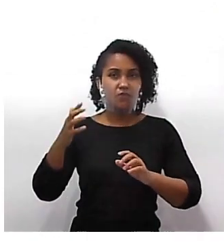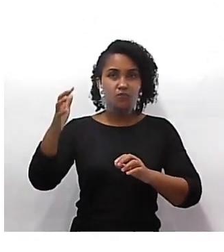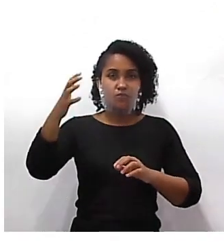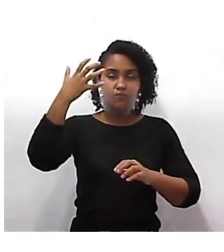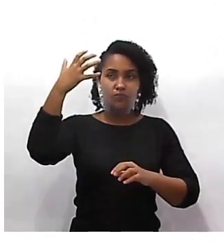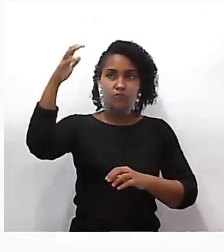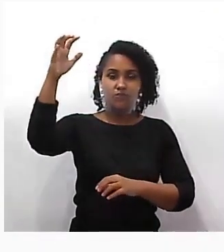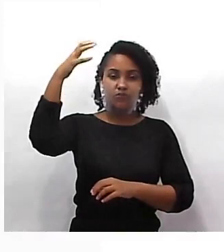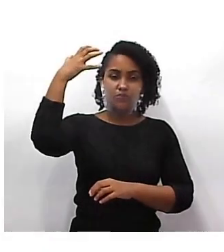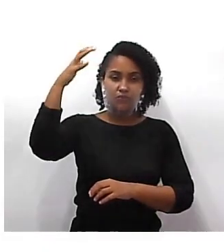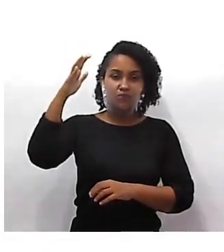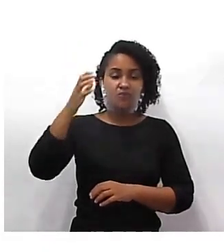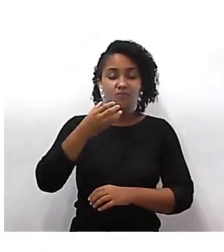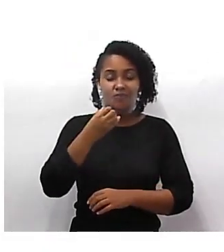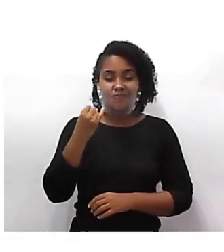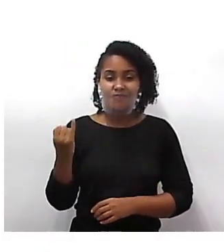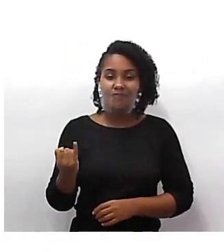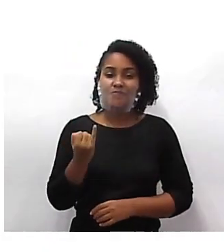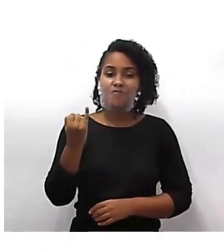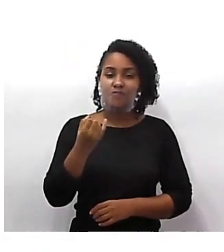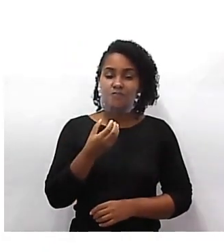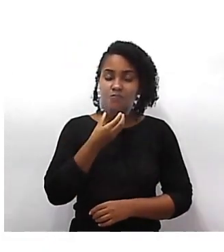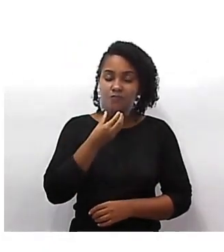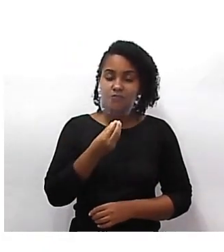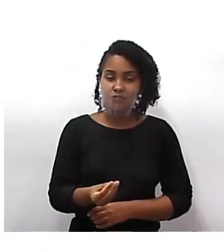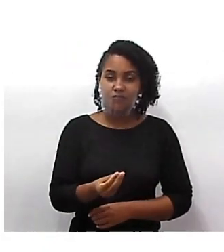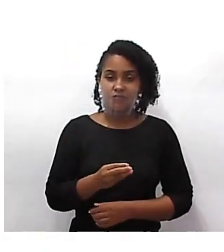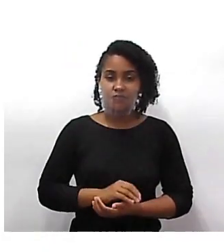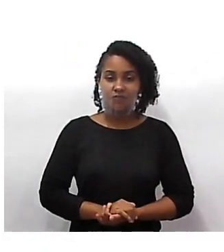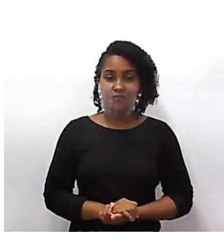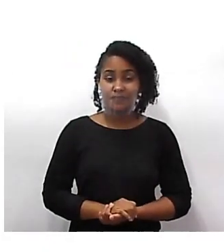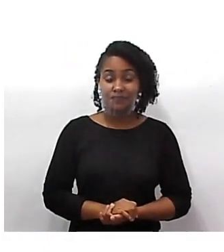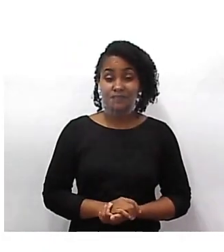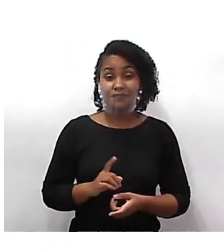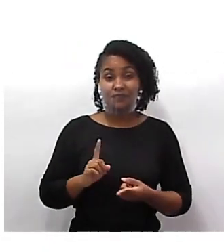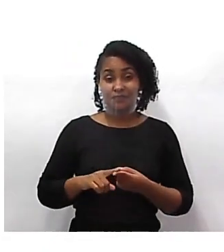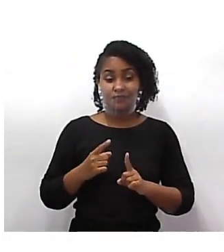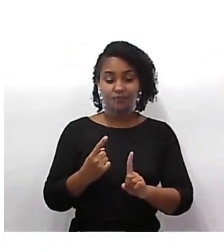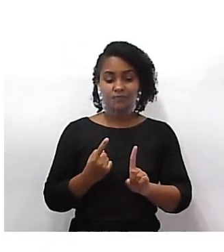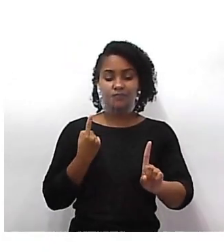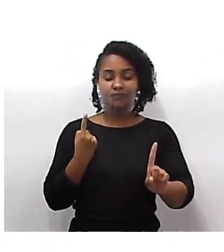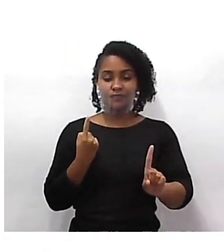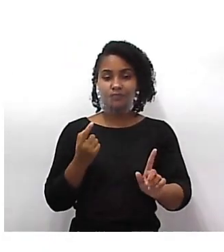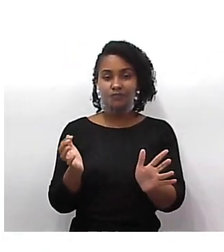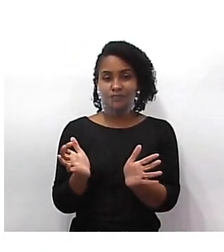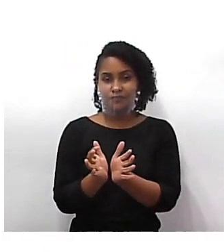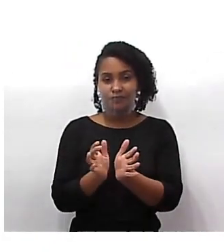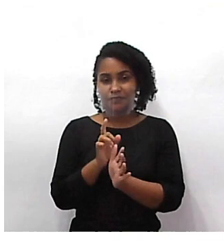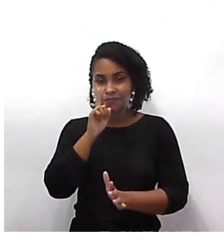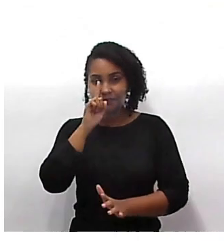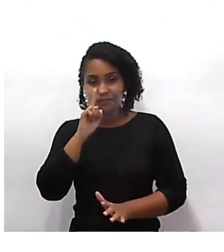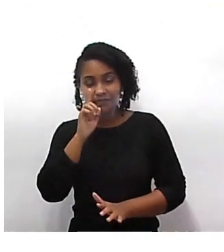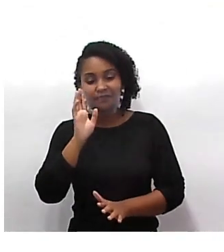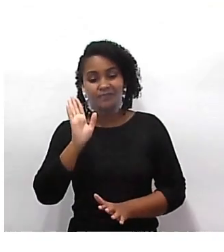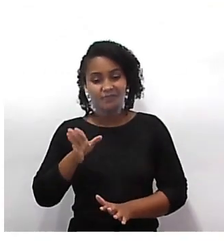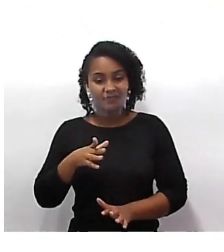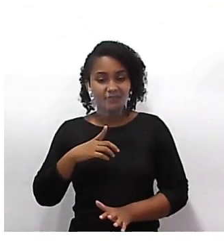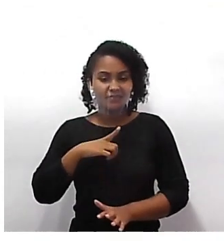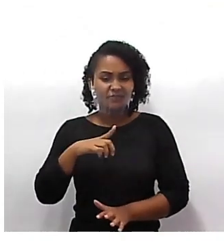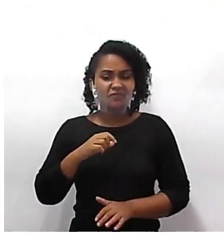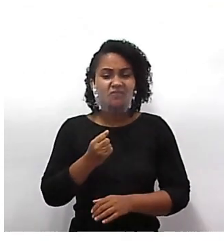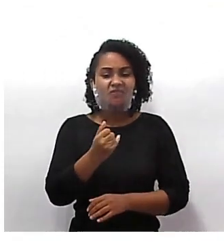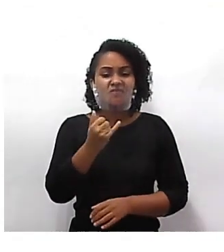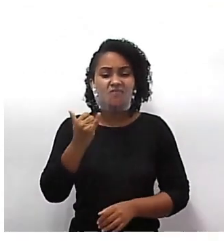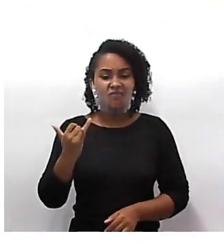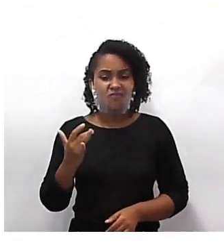ventilado. São dicas importantíssimas. O isolamento do grupo de riscos, né? Nós temos os grupos de riscos. Então, quais